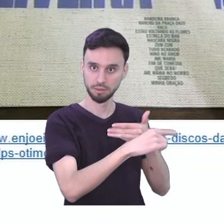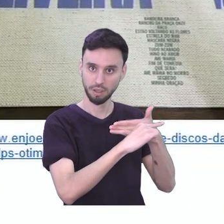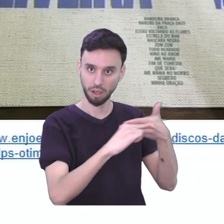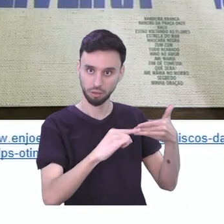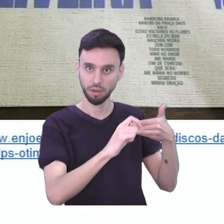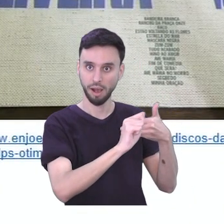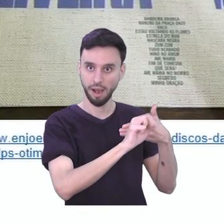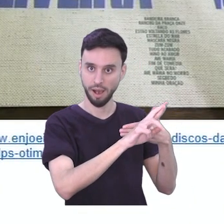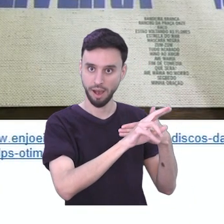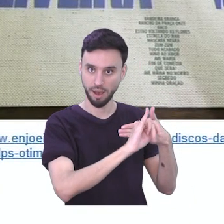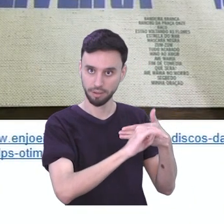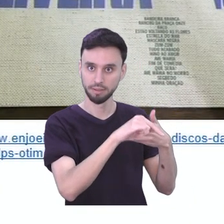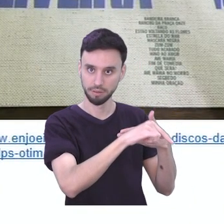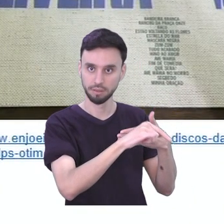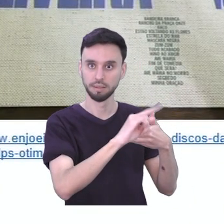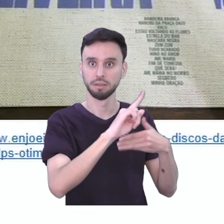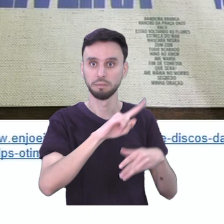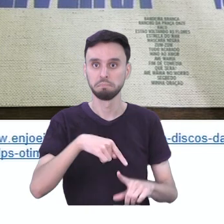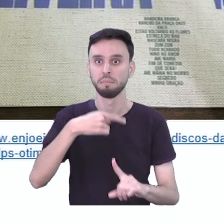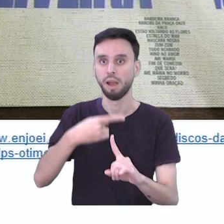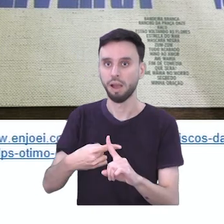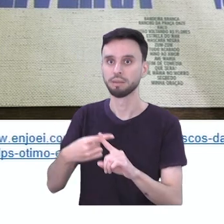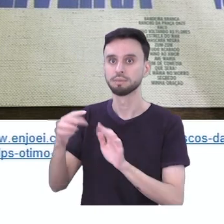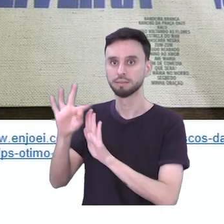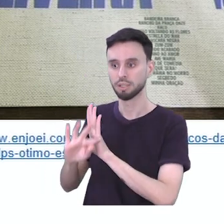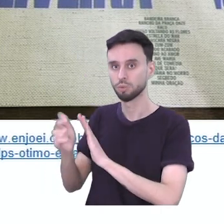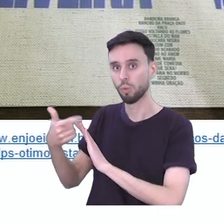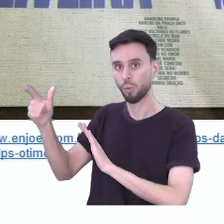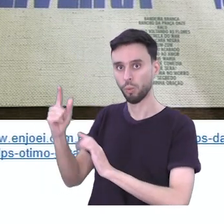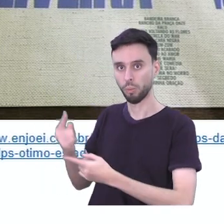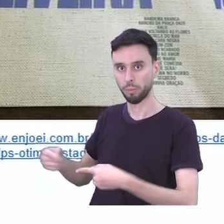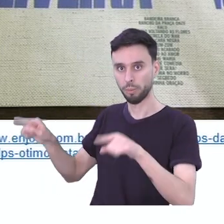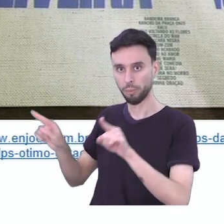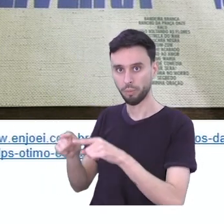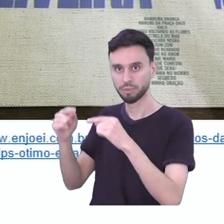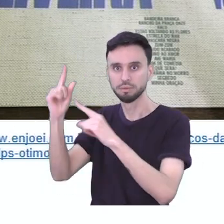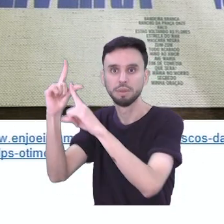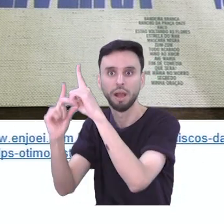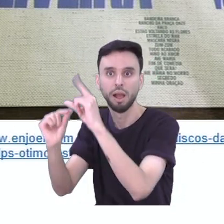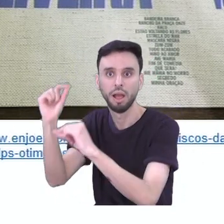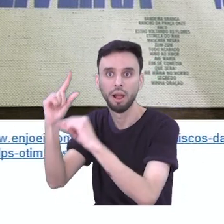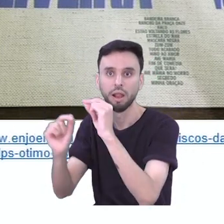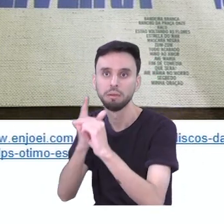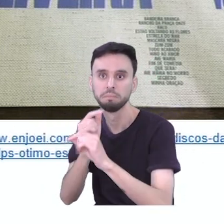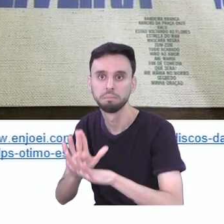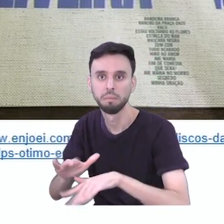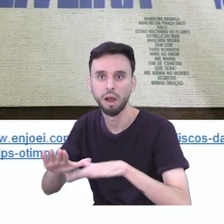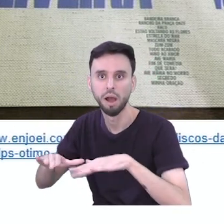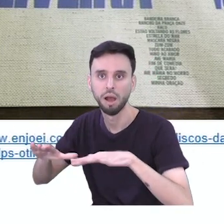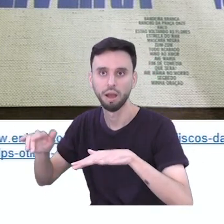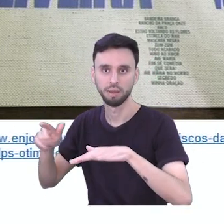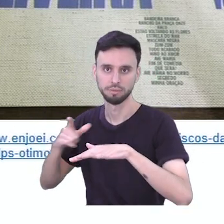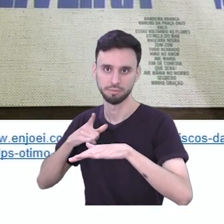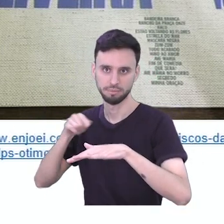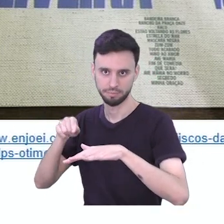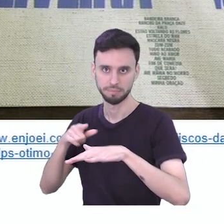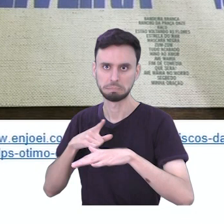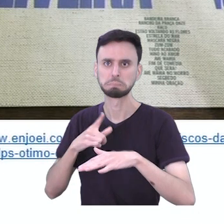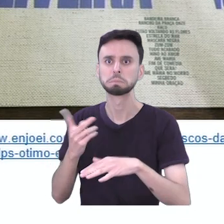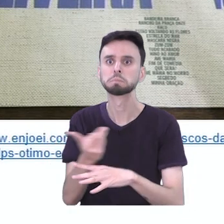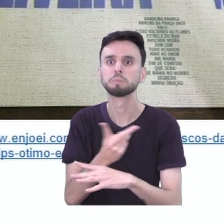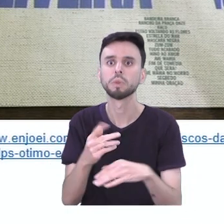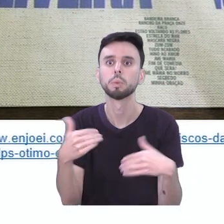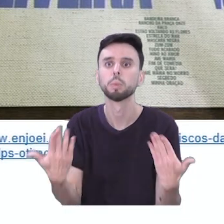Ari Areia, quanto sobre o texto que compõe a música ali, Estrela do Mar, certo? Então, eu quero que a gente pense o